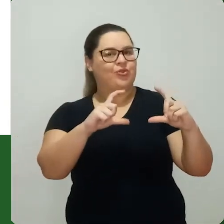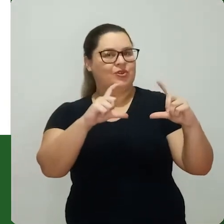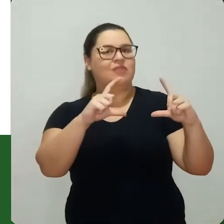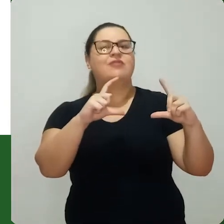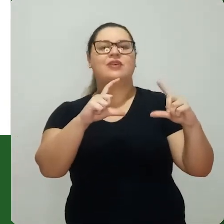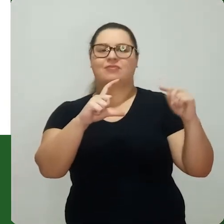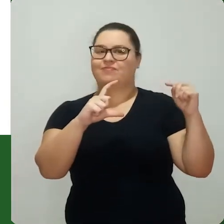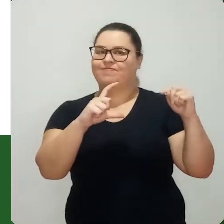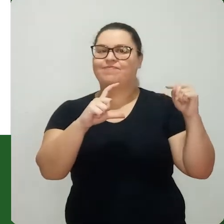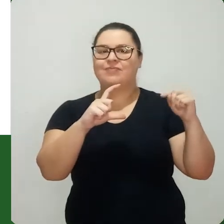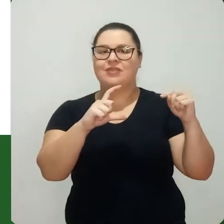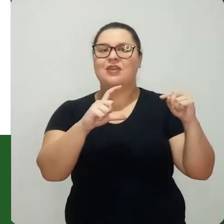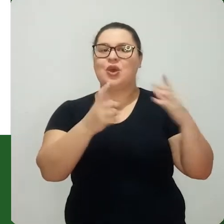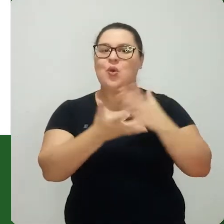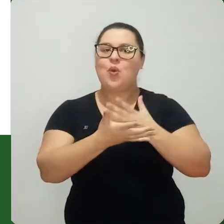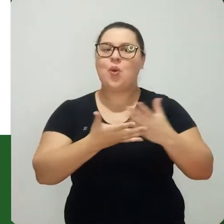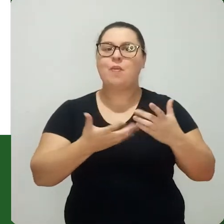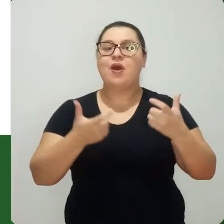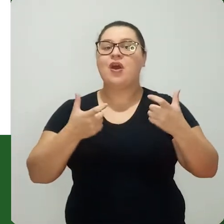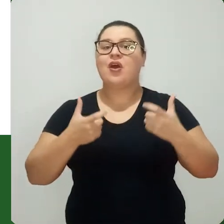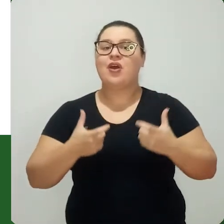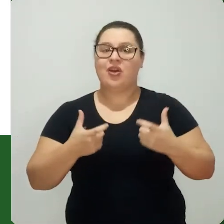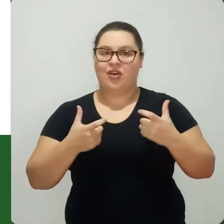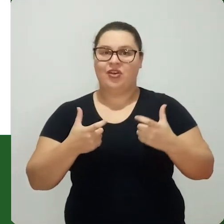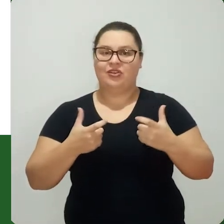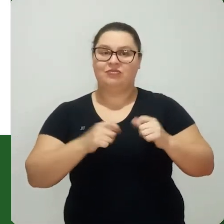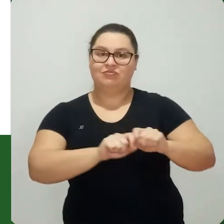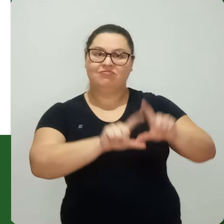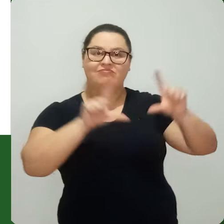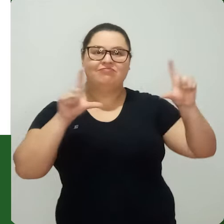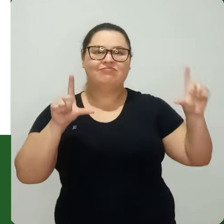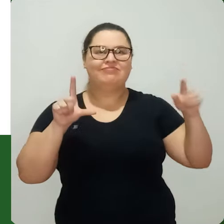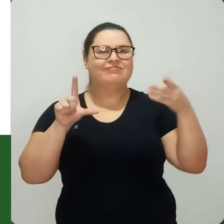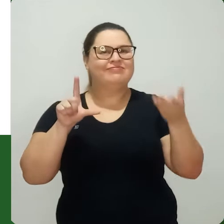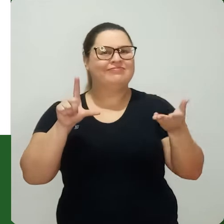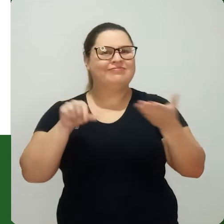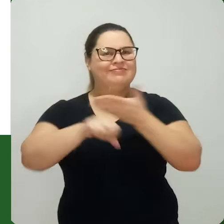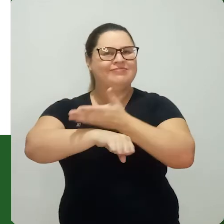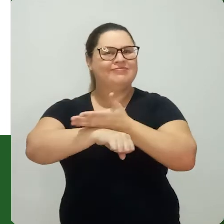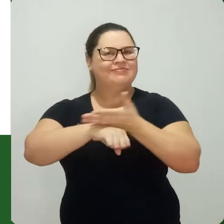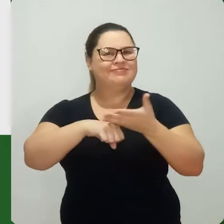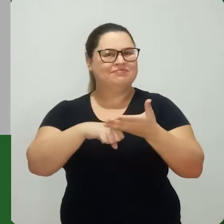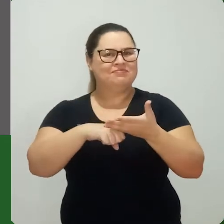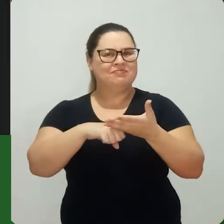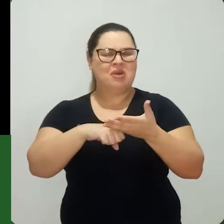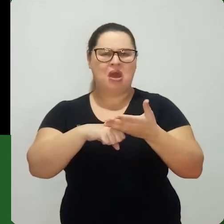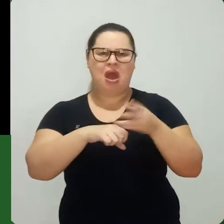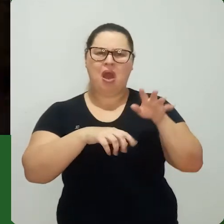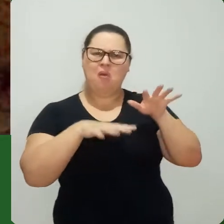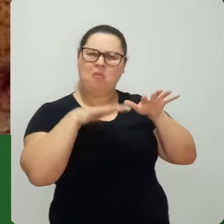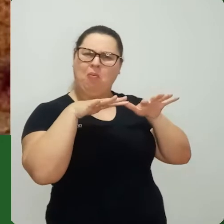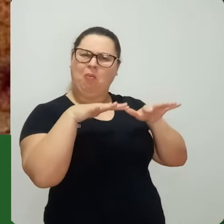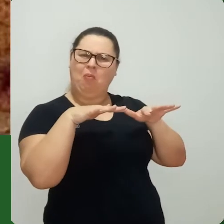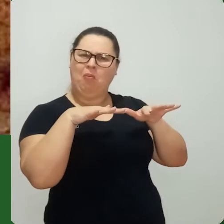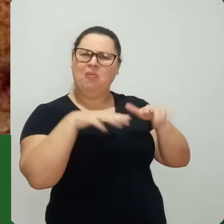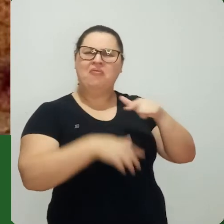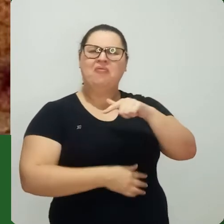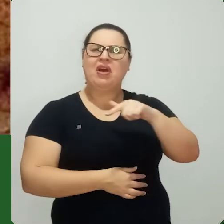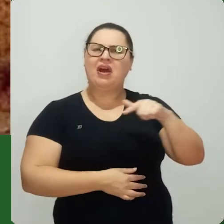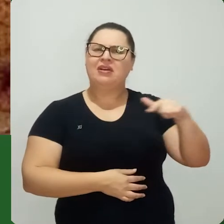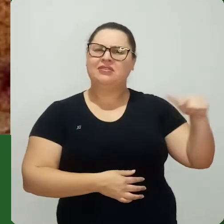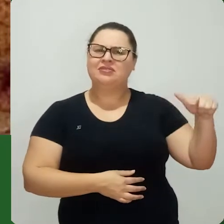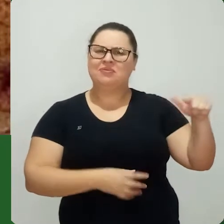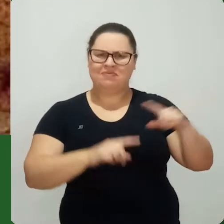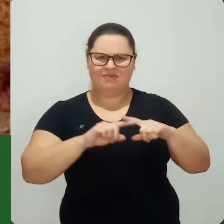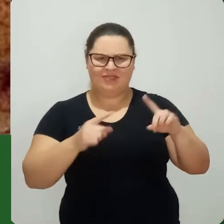tela vazia para alguns, mas será que é realmente vazia? Ou será que é apenas uma janela para oportunidades? Uma janela